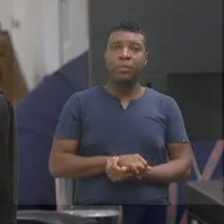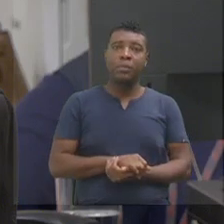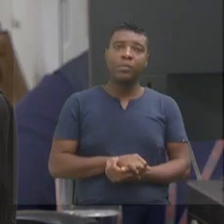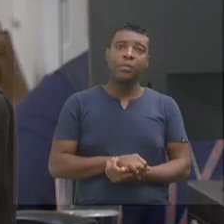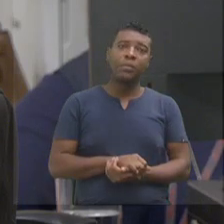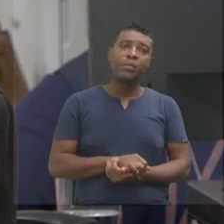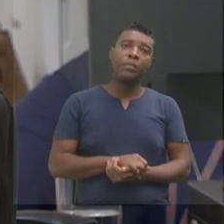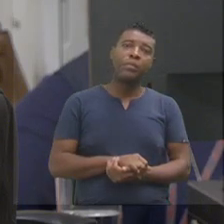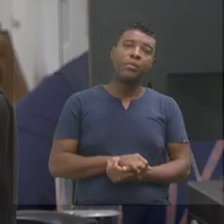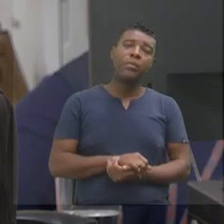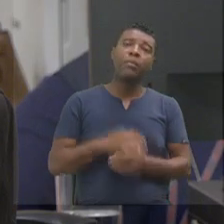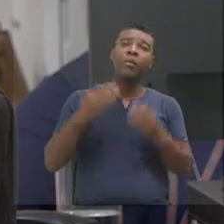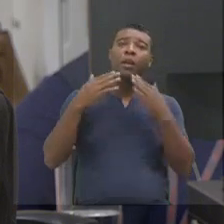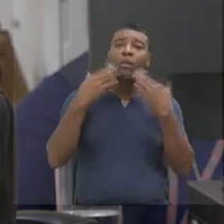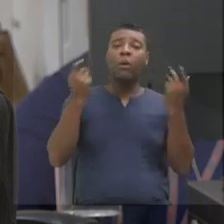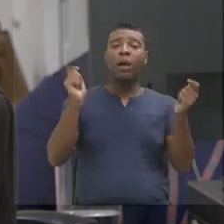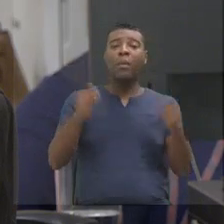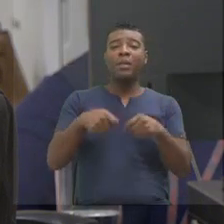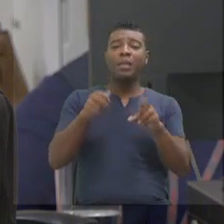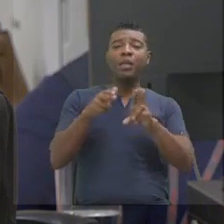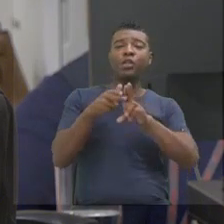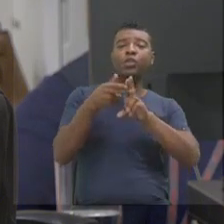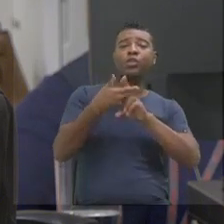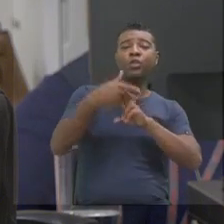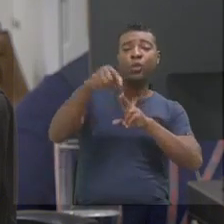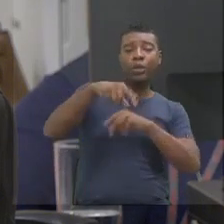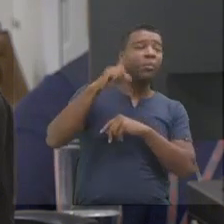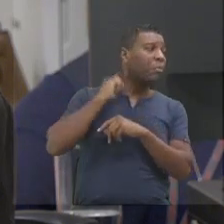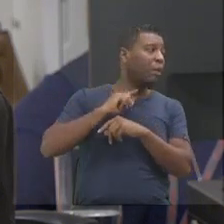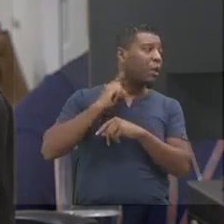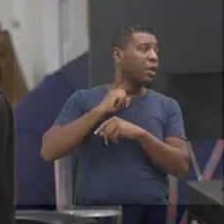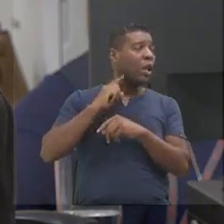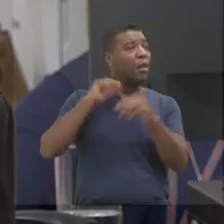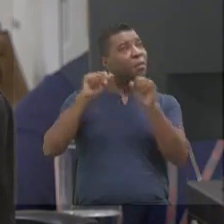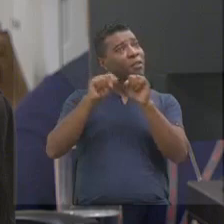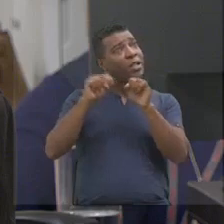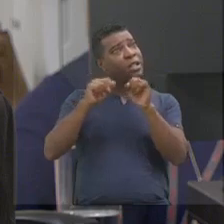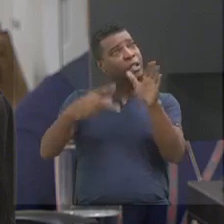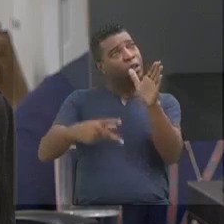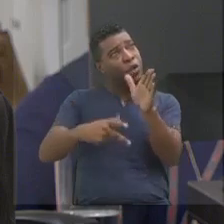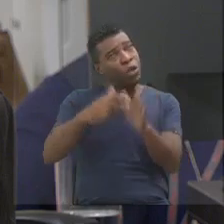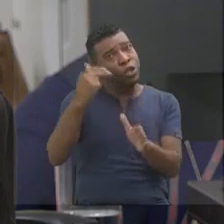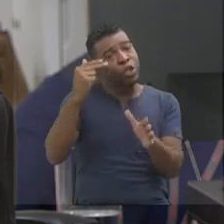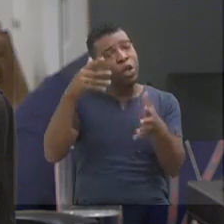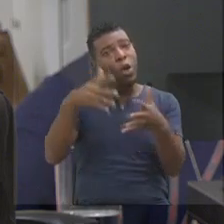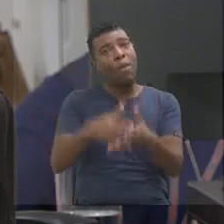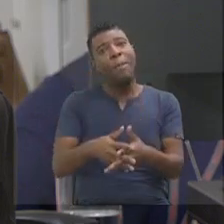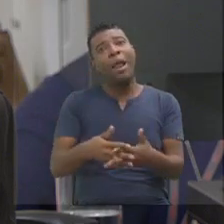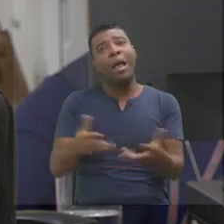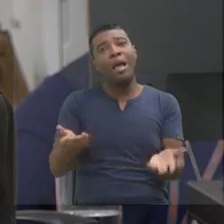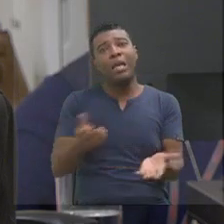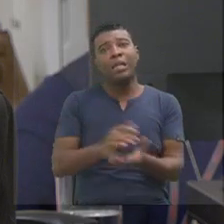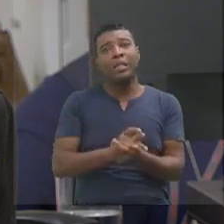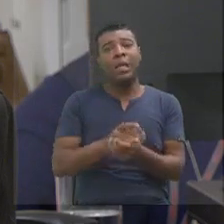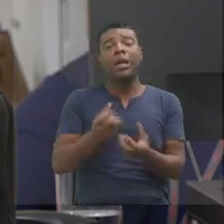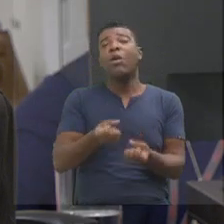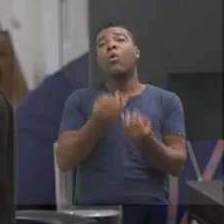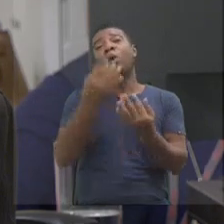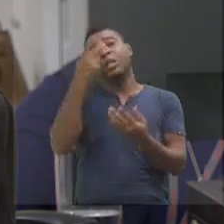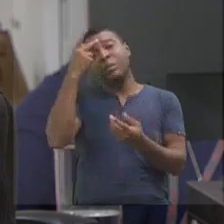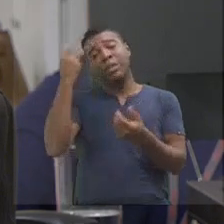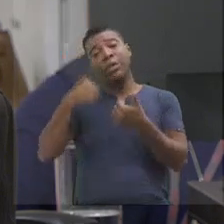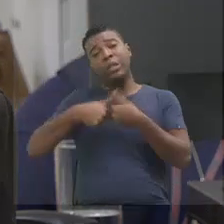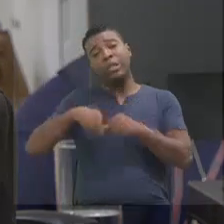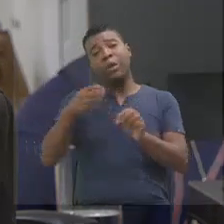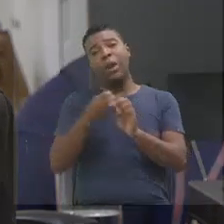qual a capacidade do SUS em Minas Gerais para realização de cirurgias oncológicas de alta complexidade quantas pessoas estão na fila de espera e qual plano para